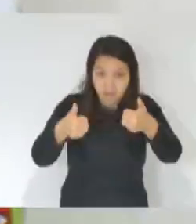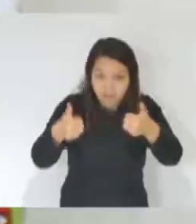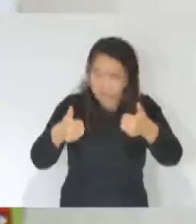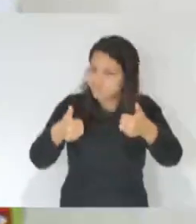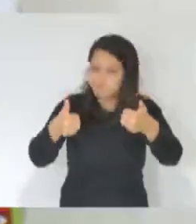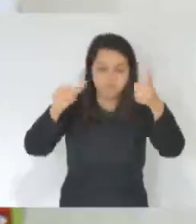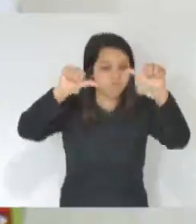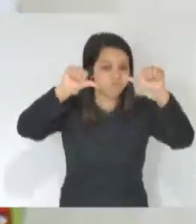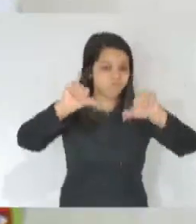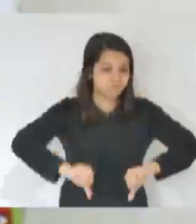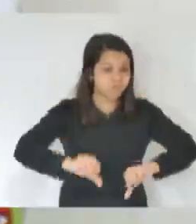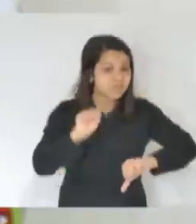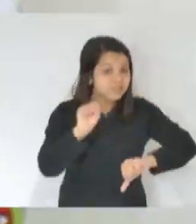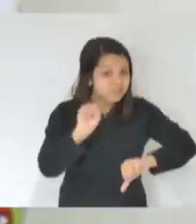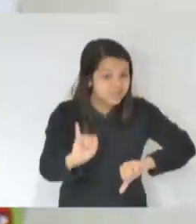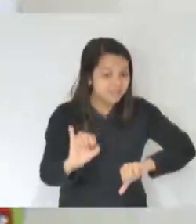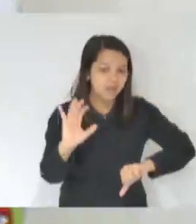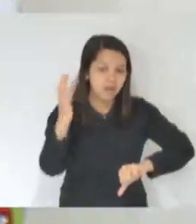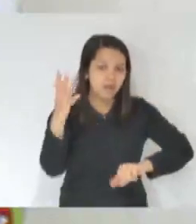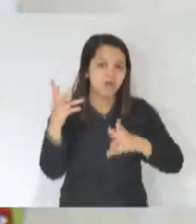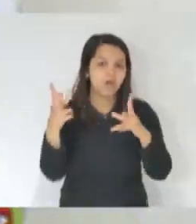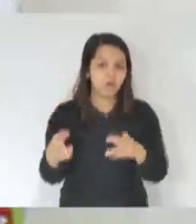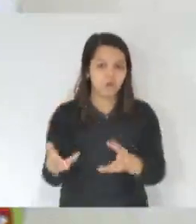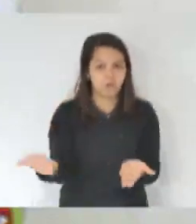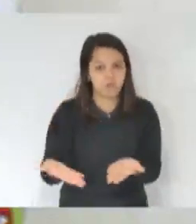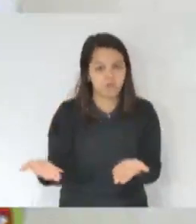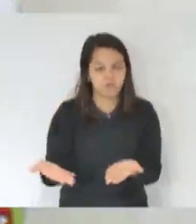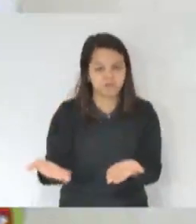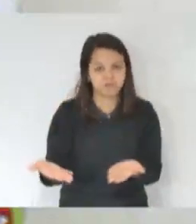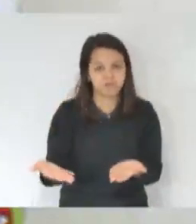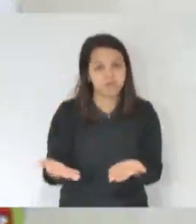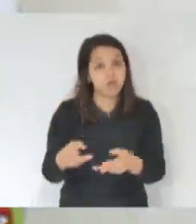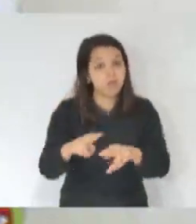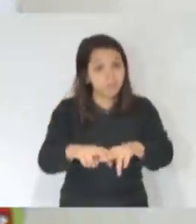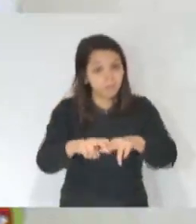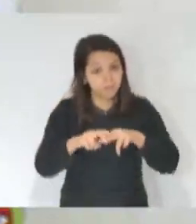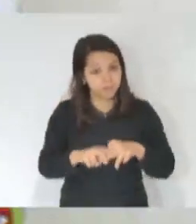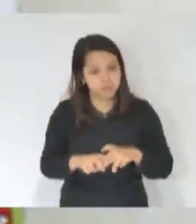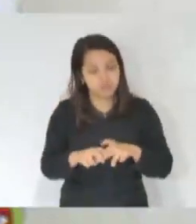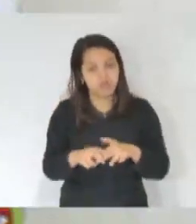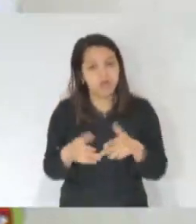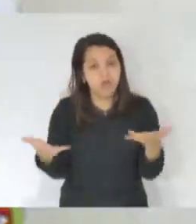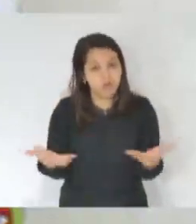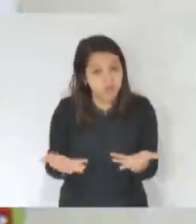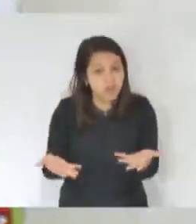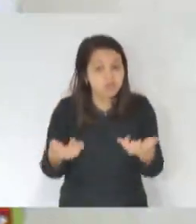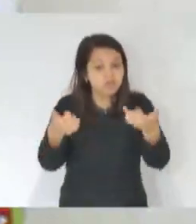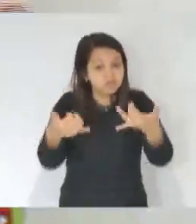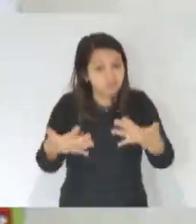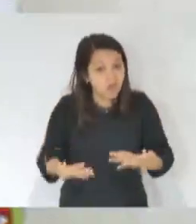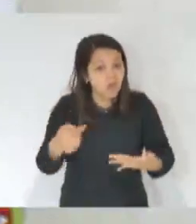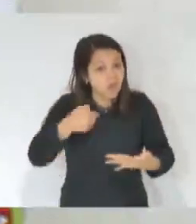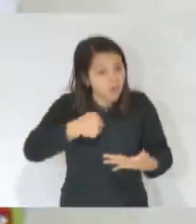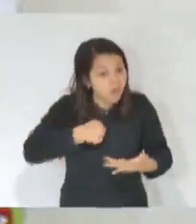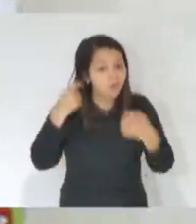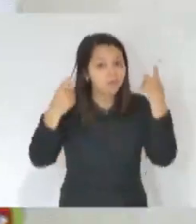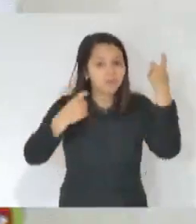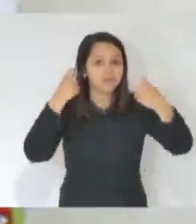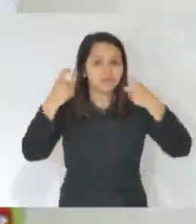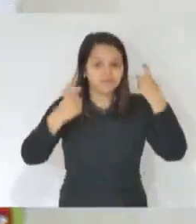nas condições que ele está hoje. Por isso, quero aqui trazer a minha preocupação. Não